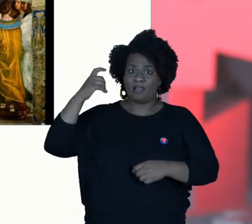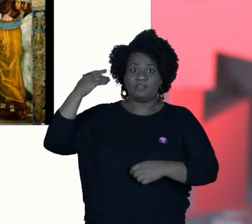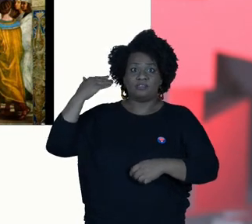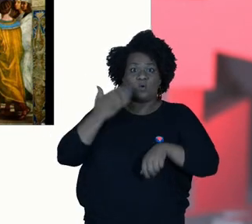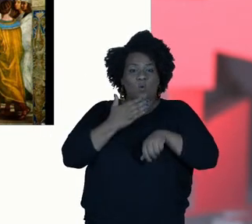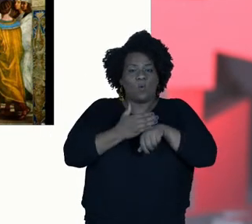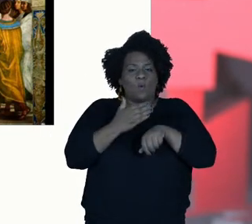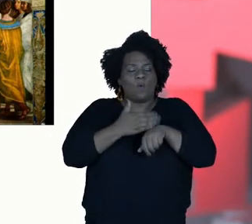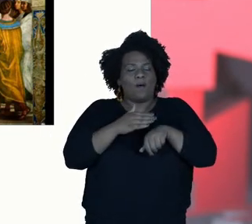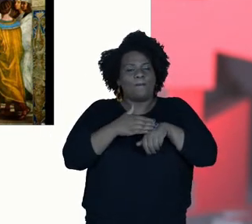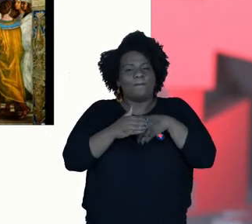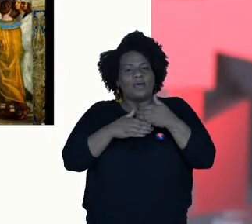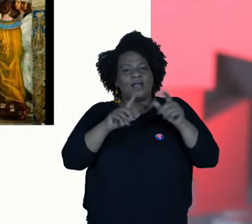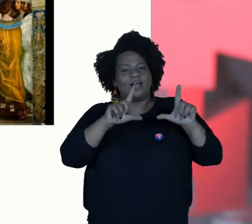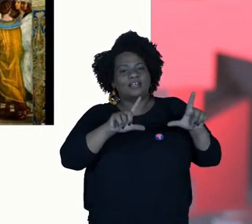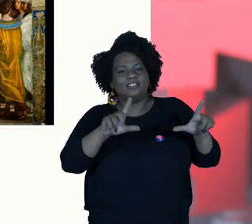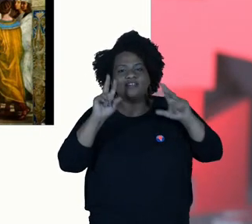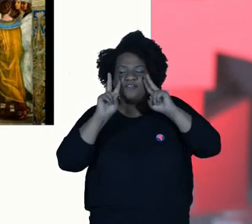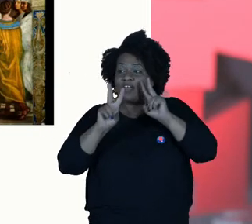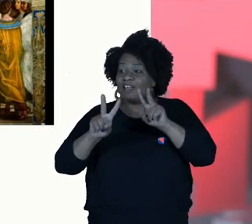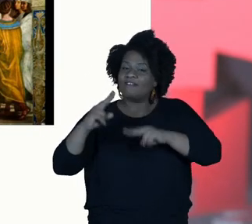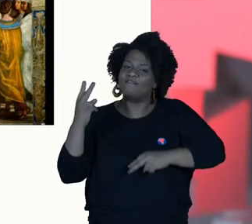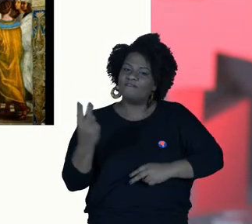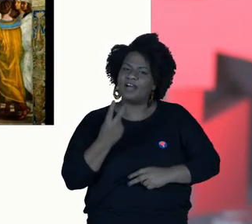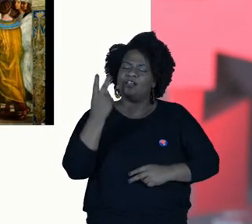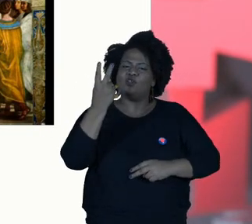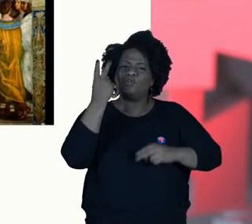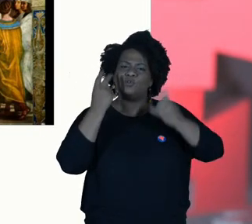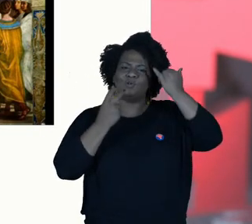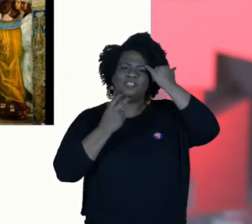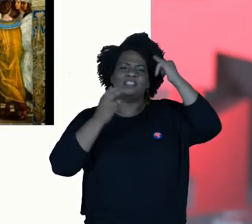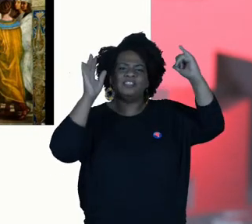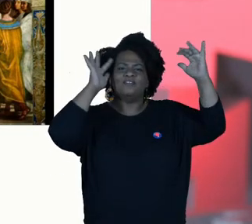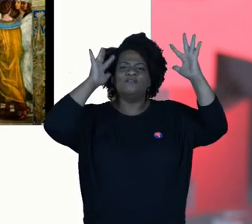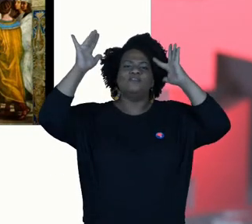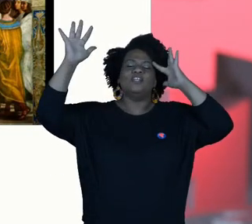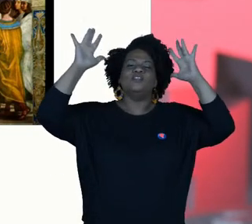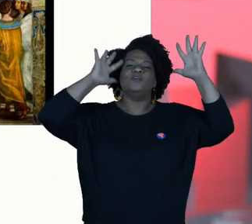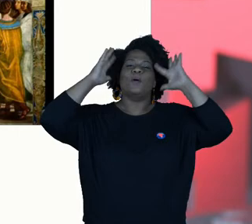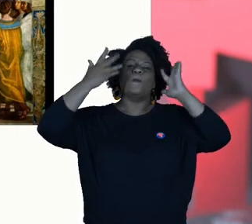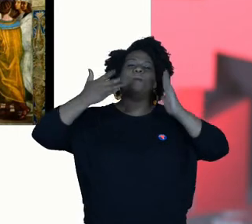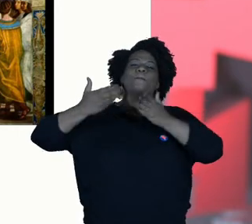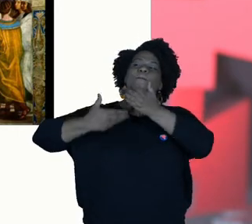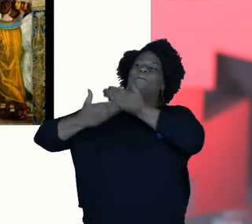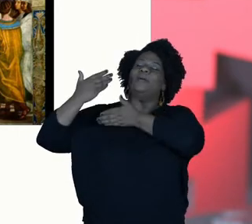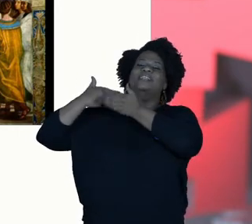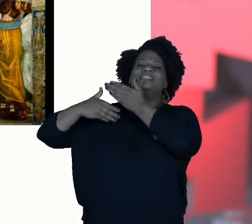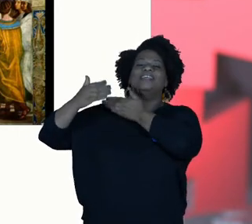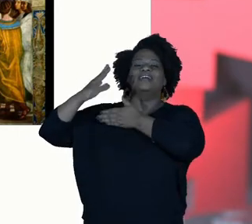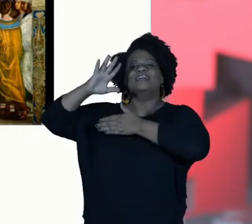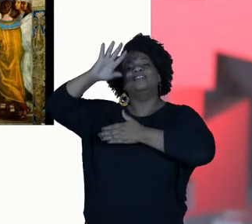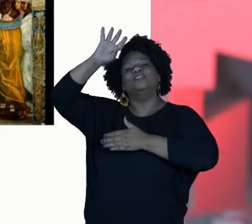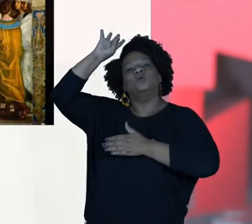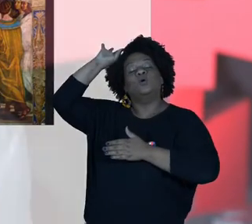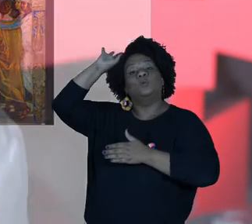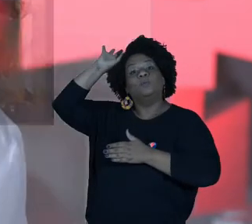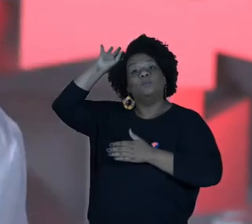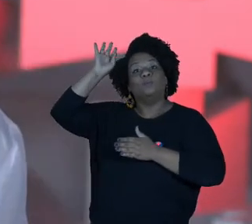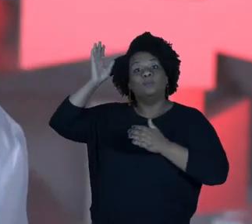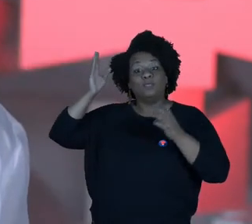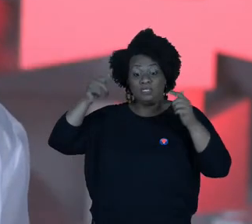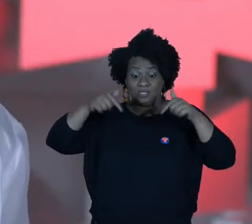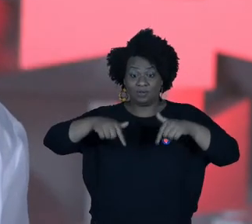Renascimento você rever valores, ideias, filosofia do passado grego-romano. Então, aqui seria uma escola